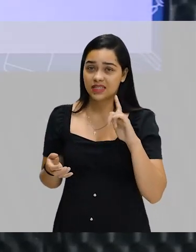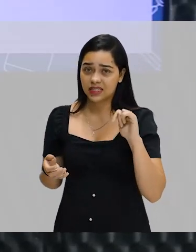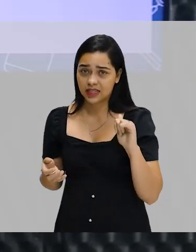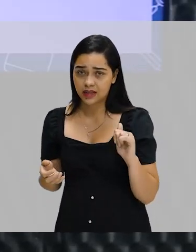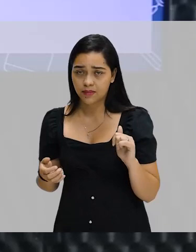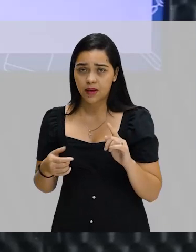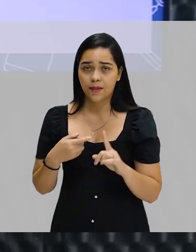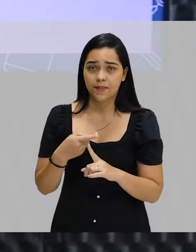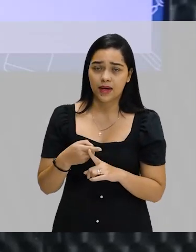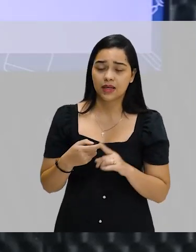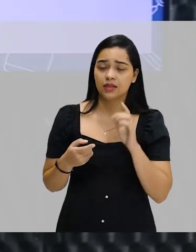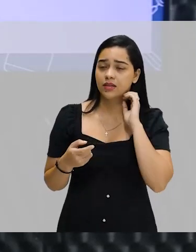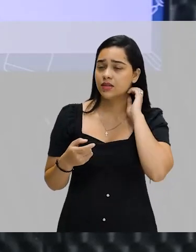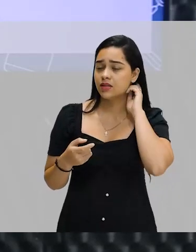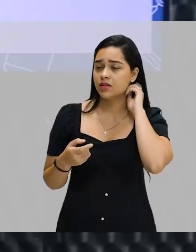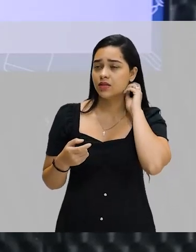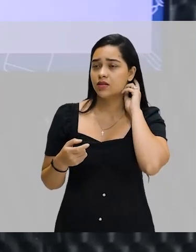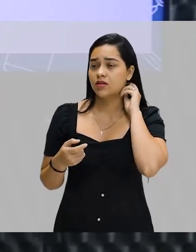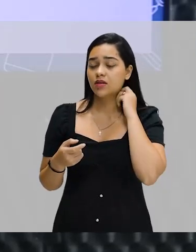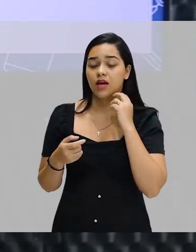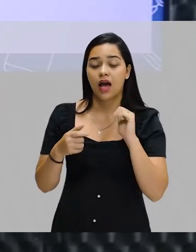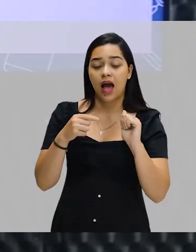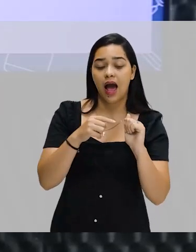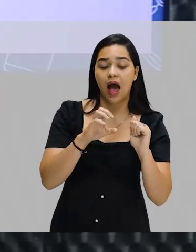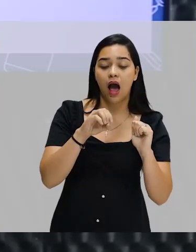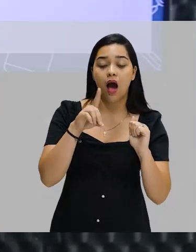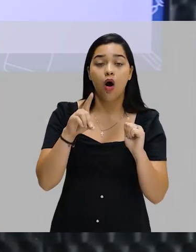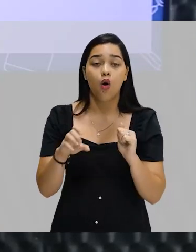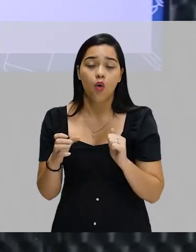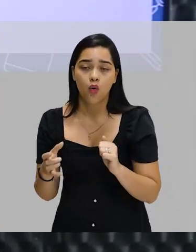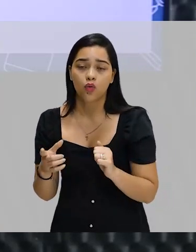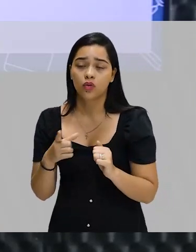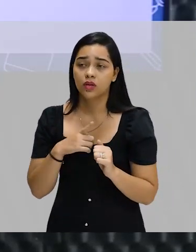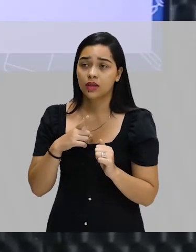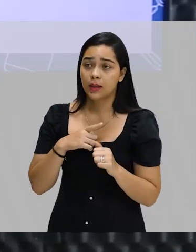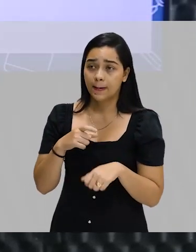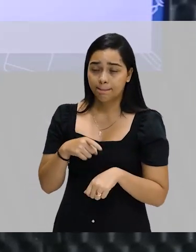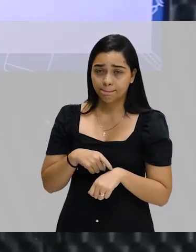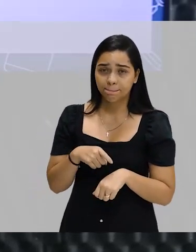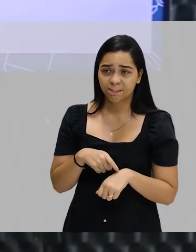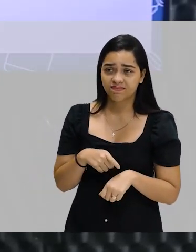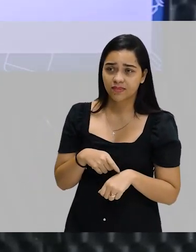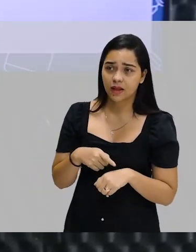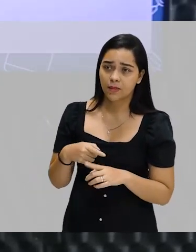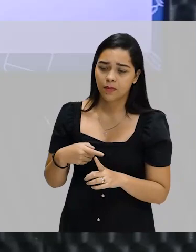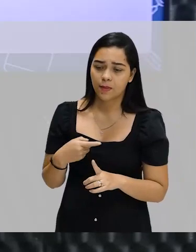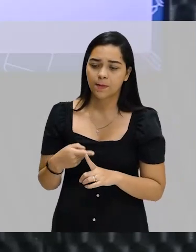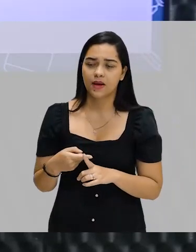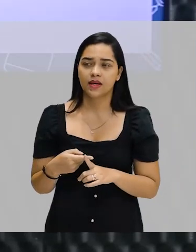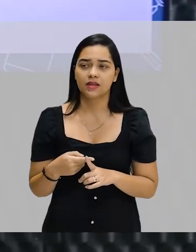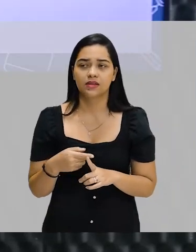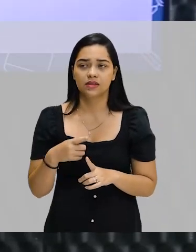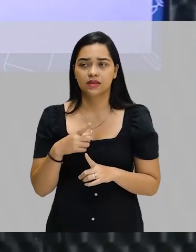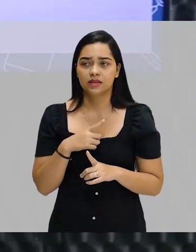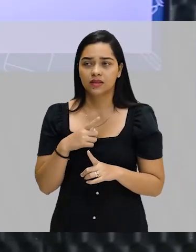mais, onde, aonde, é um tempo a mais que